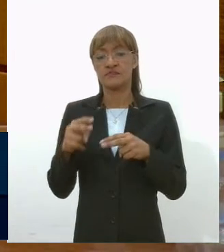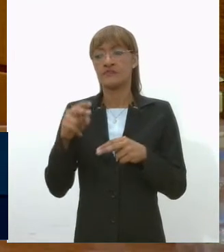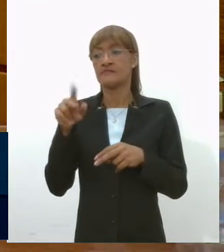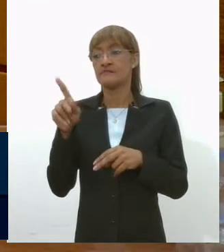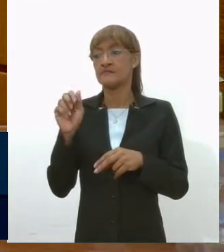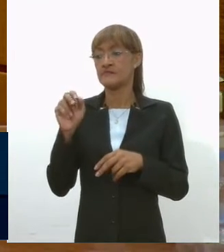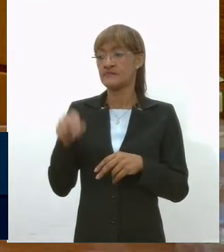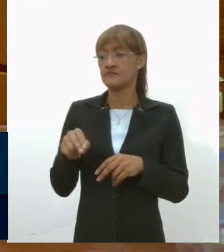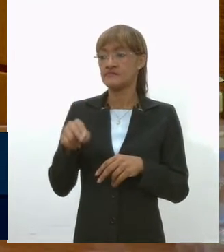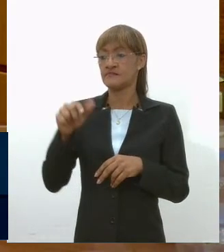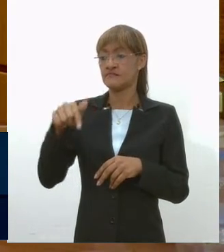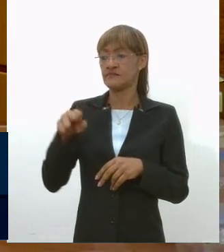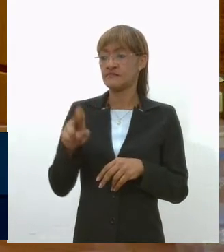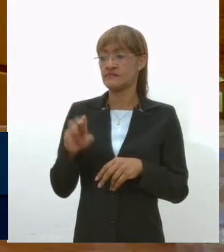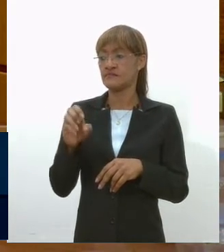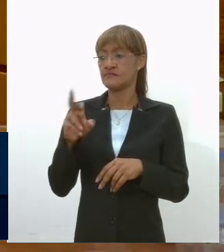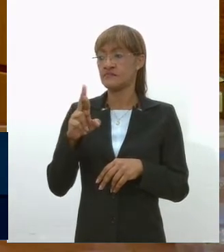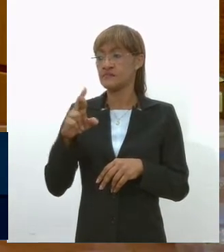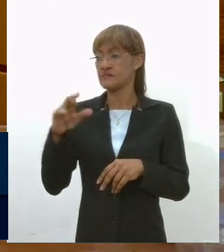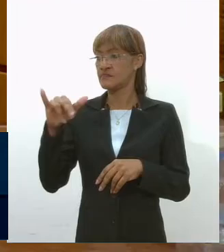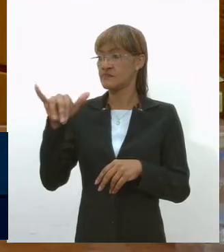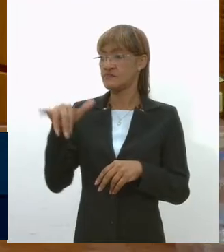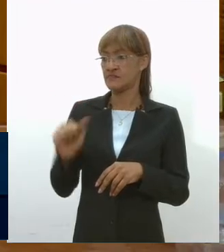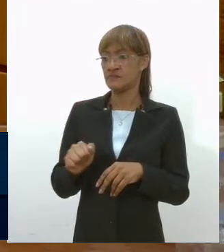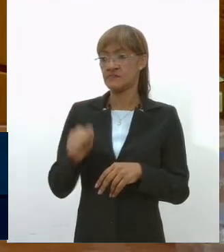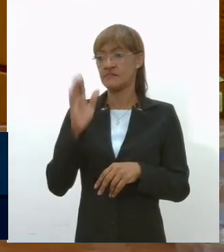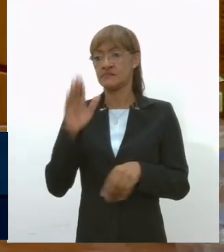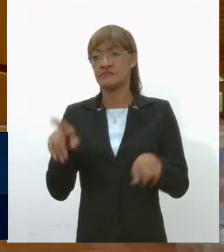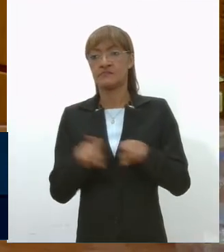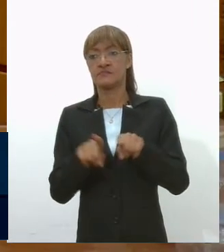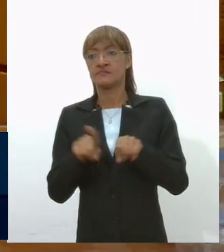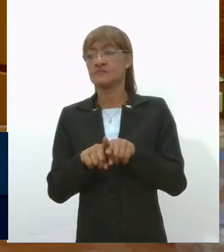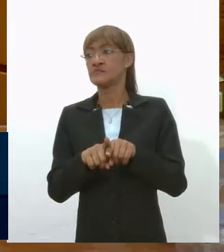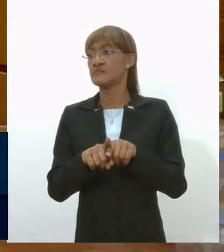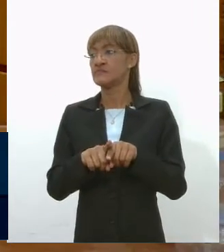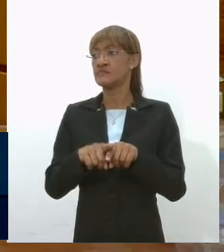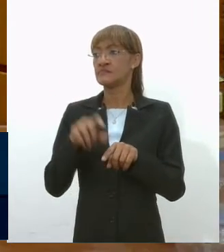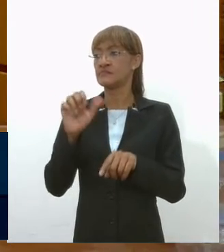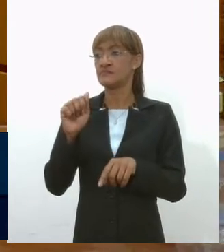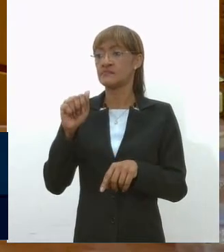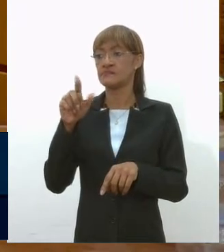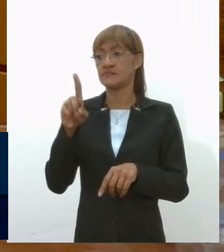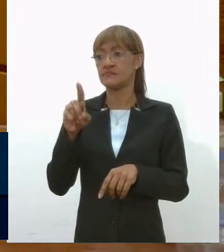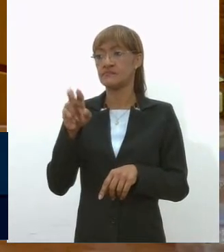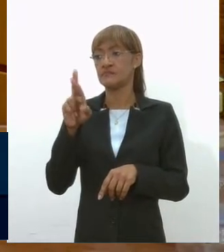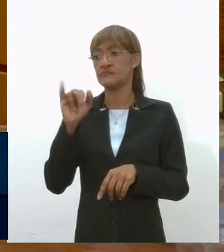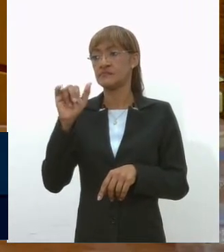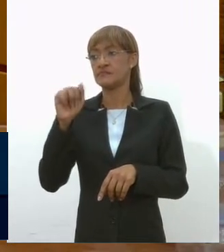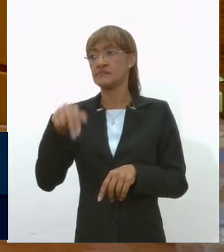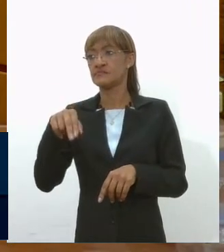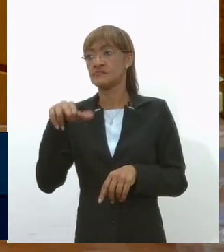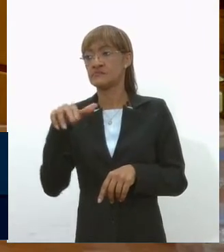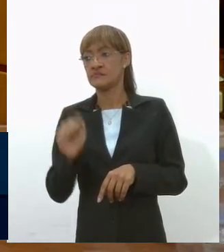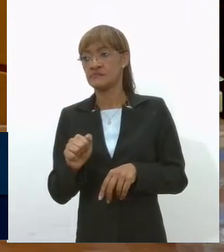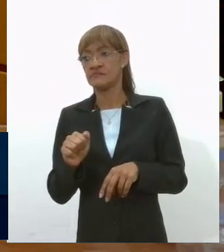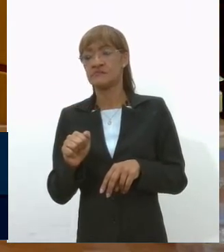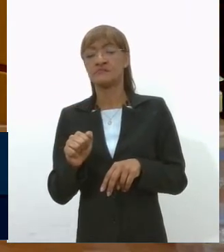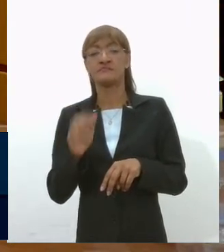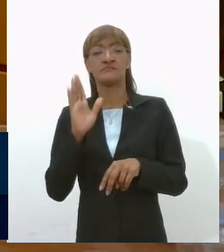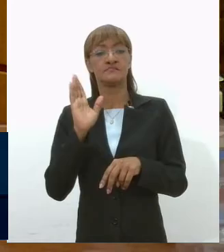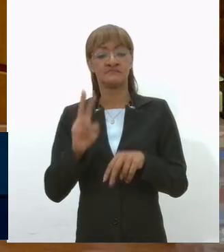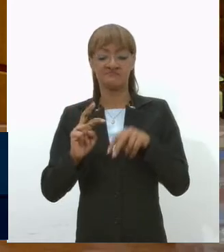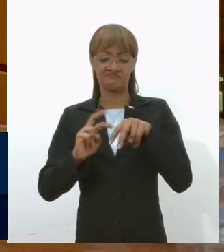e também estava conosco a Adriana Lohana. E lá nós conseguimos discutir com a Secretaria de Estado de Saúde a possibilidade, inclusive,